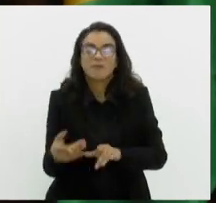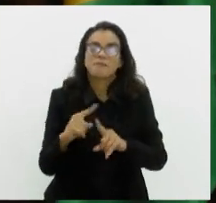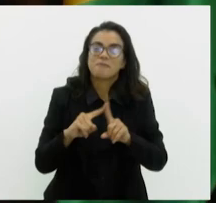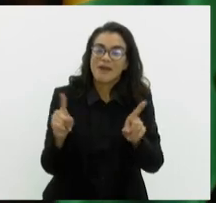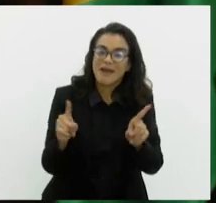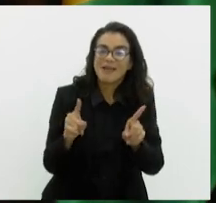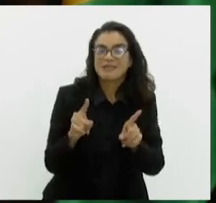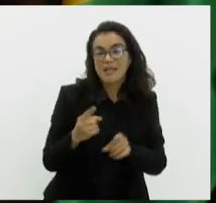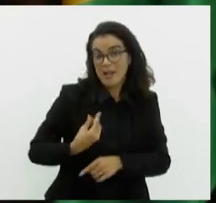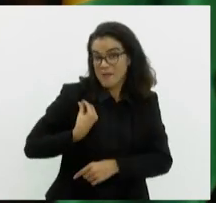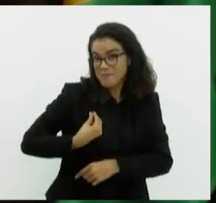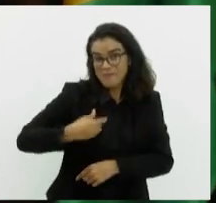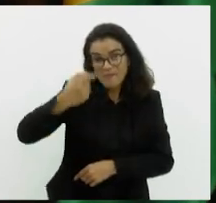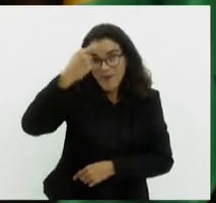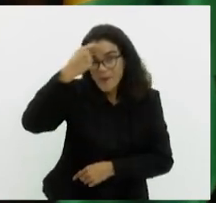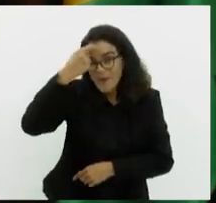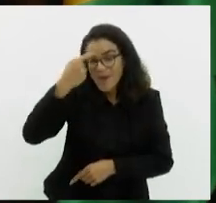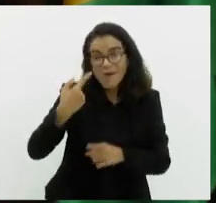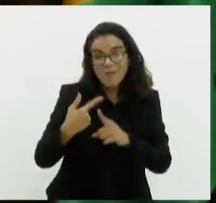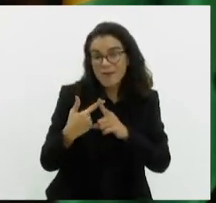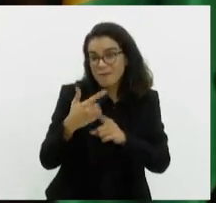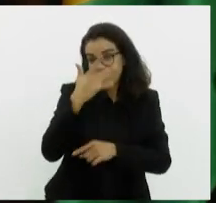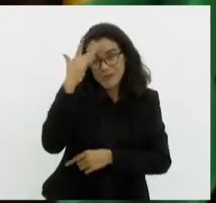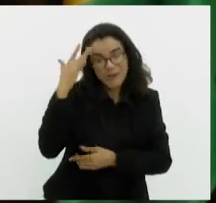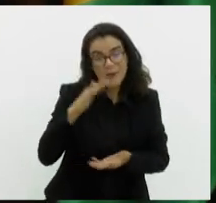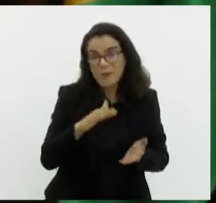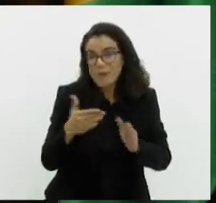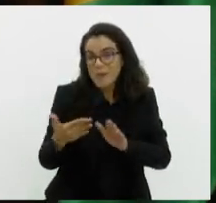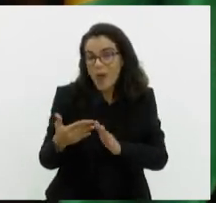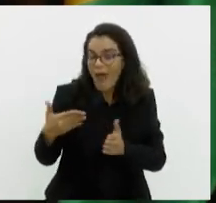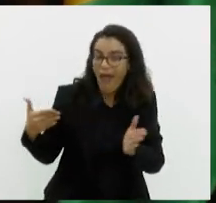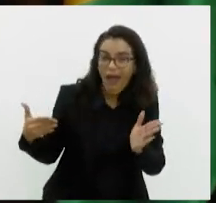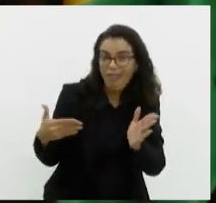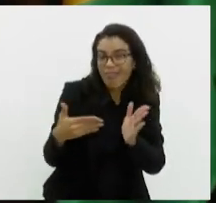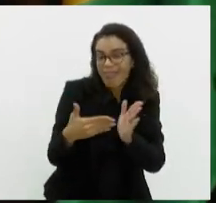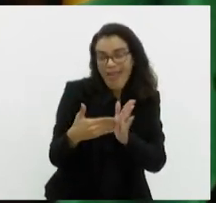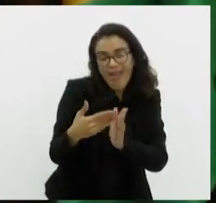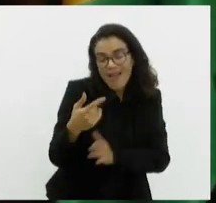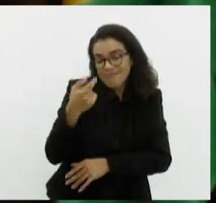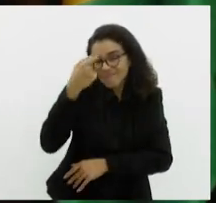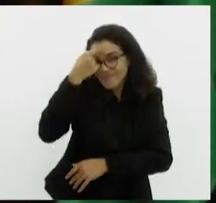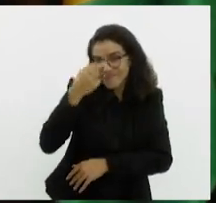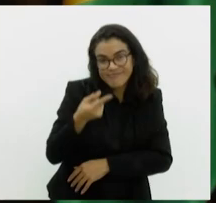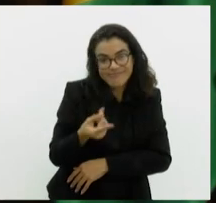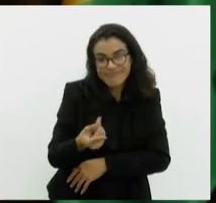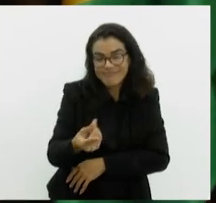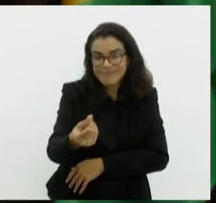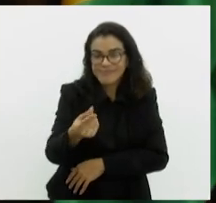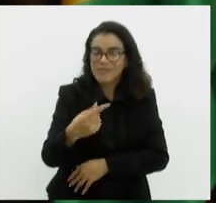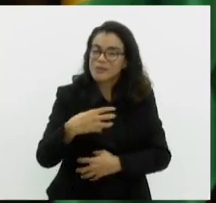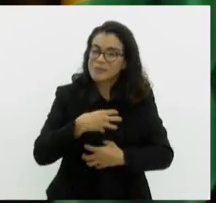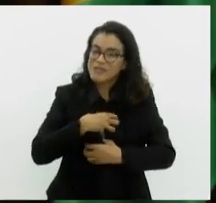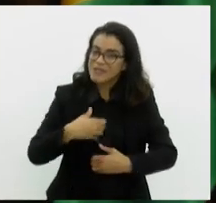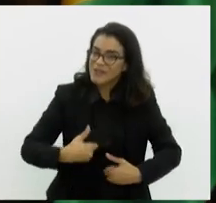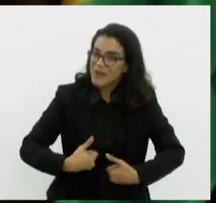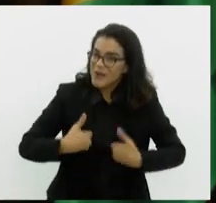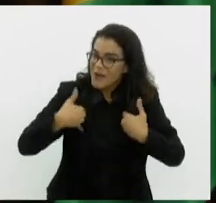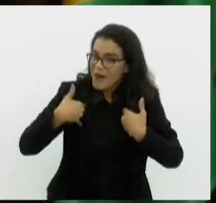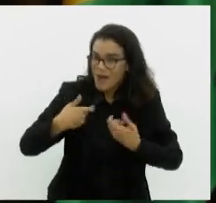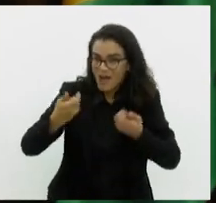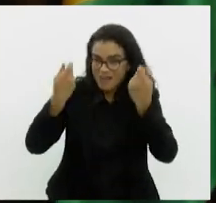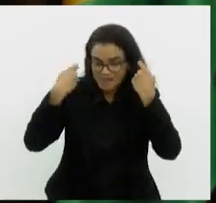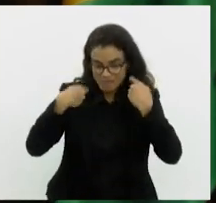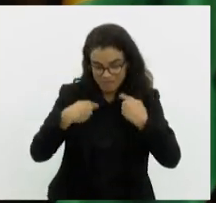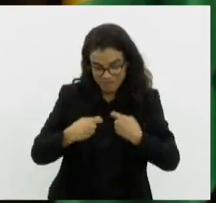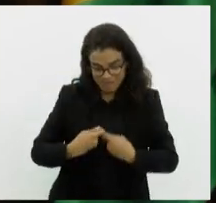continua presente na memória, porque as pessoas não morrem quando são lembradas. E eu me sinto muito honrada de receber essa